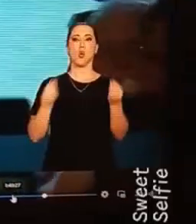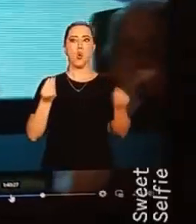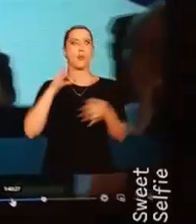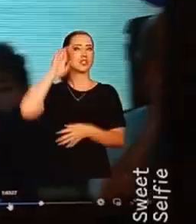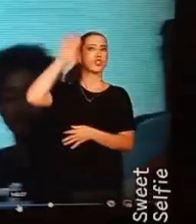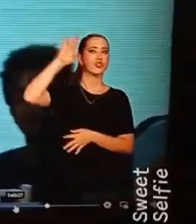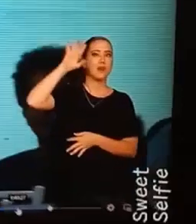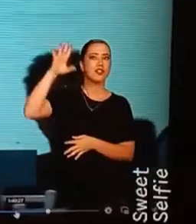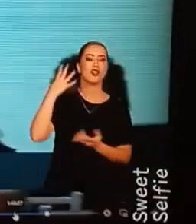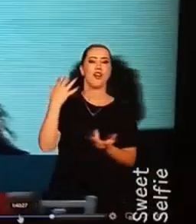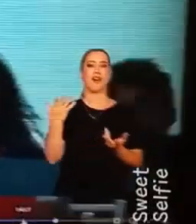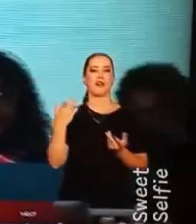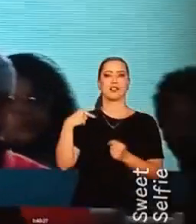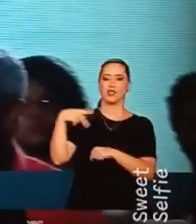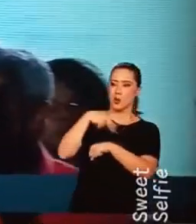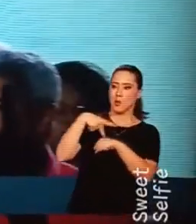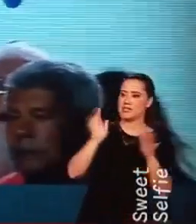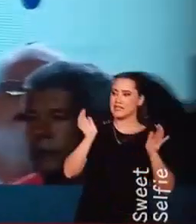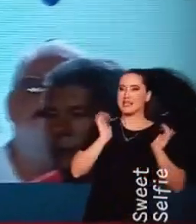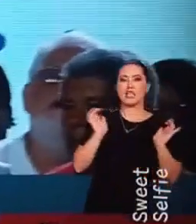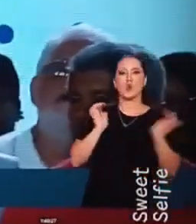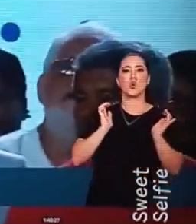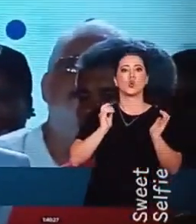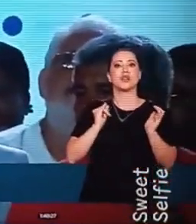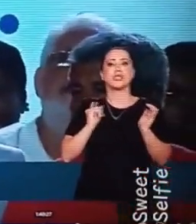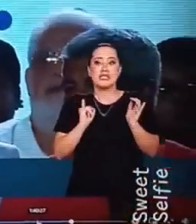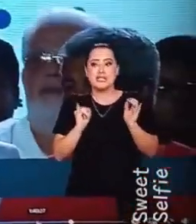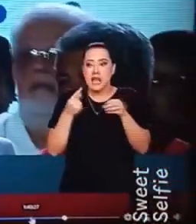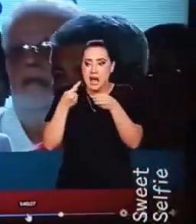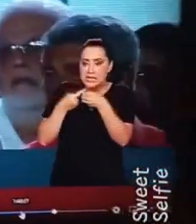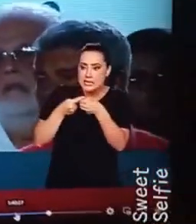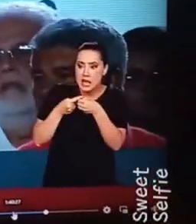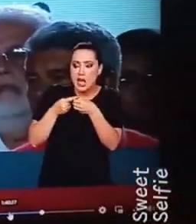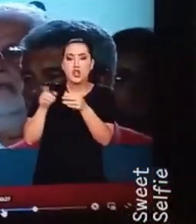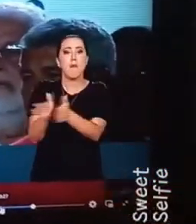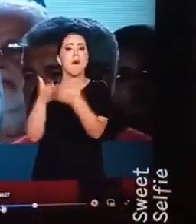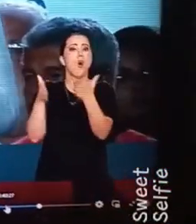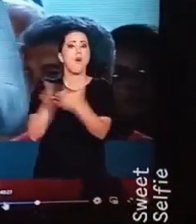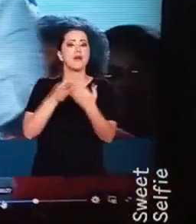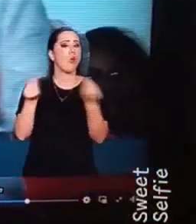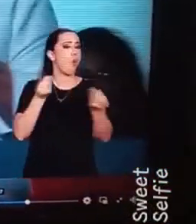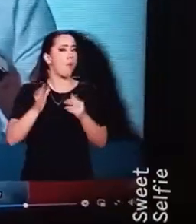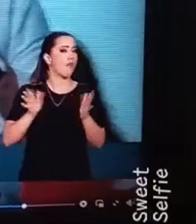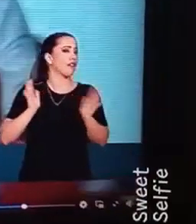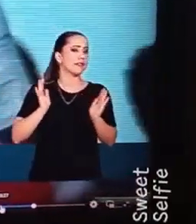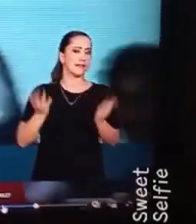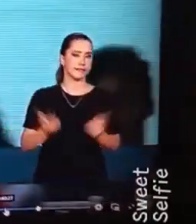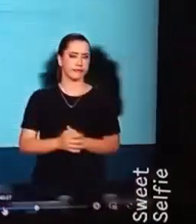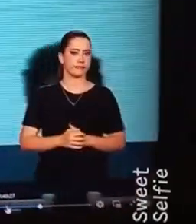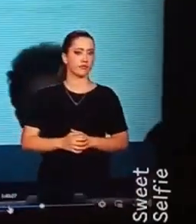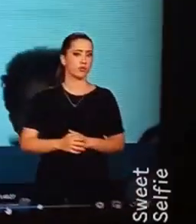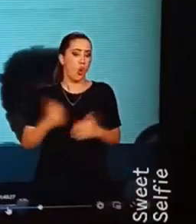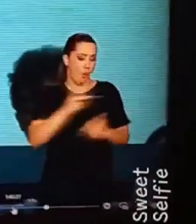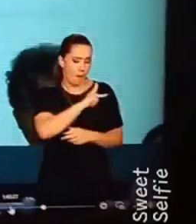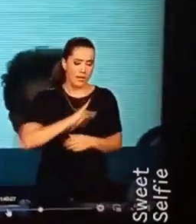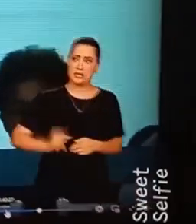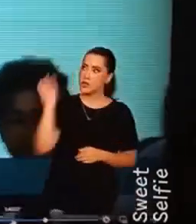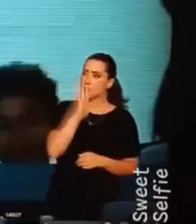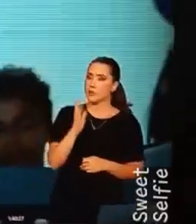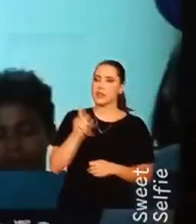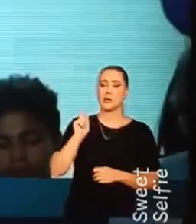são pobres. Não é possível que um presidente da República pense que ele pode governar o país sem conversar com o